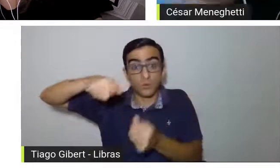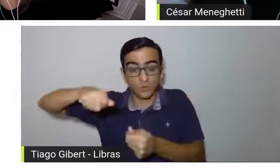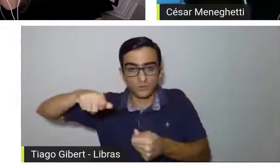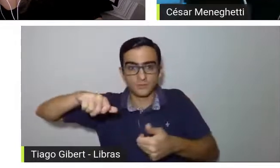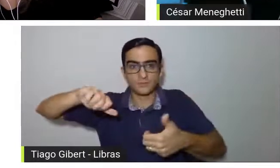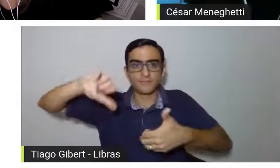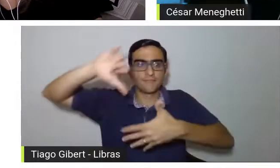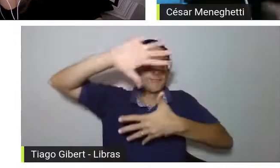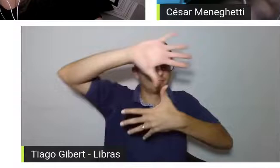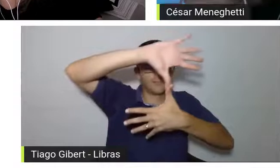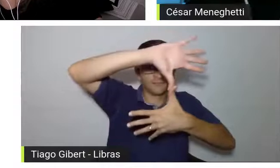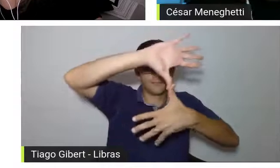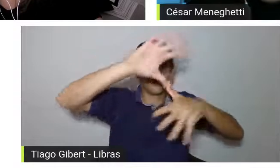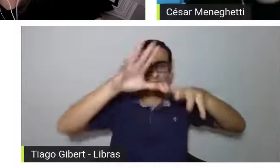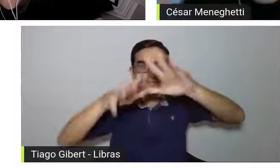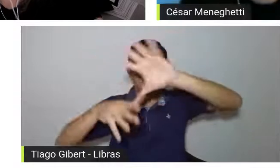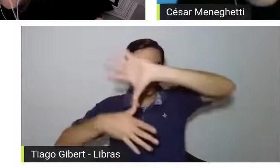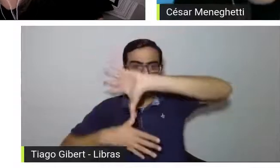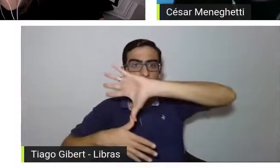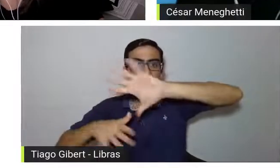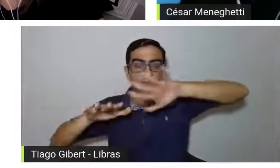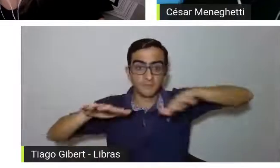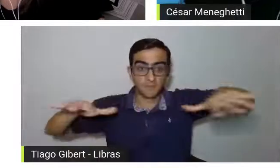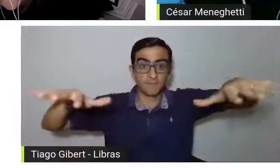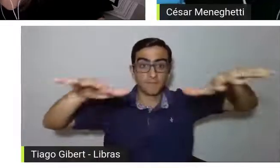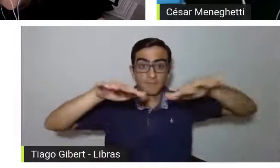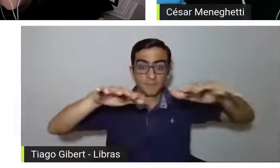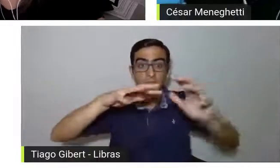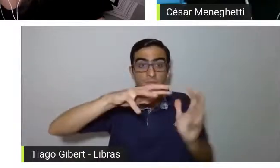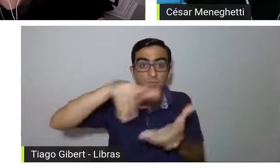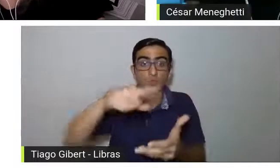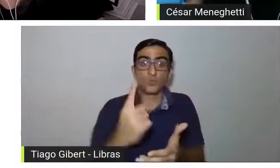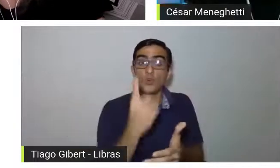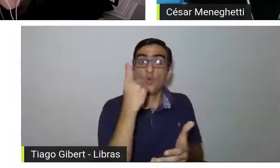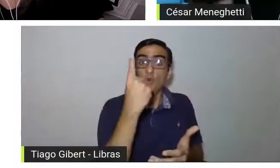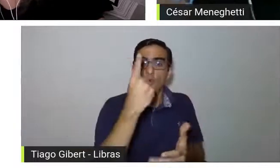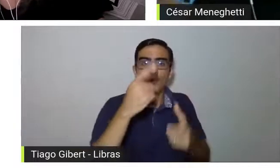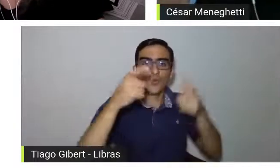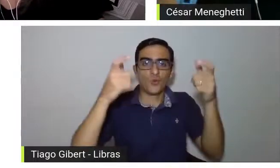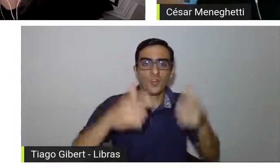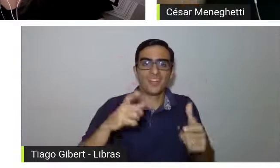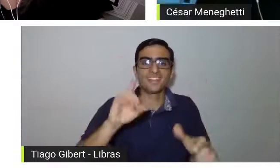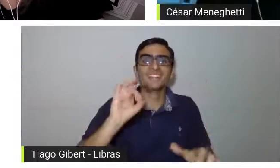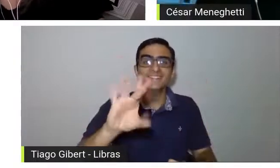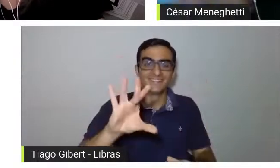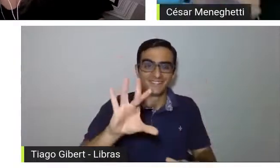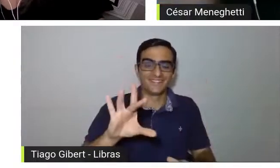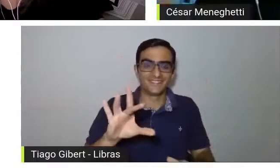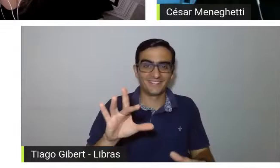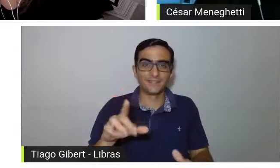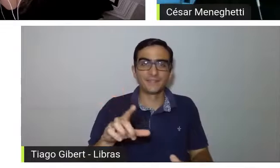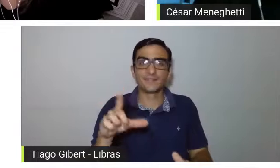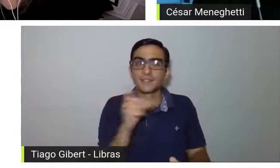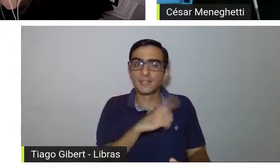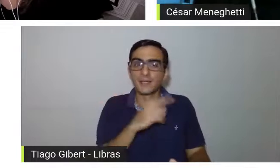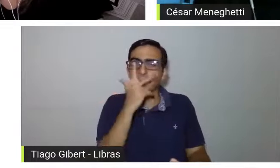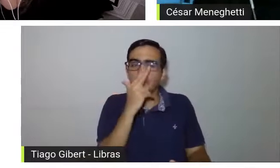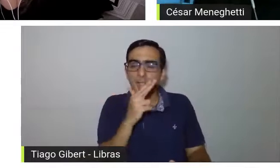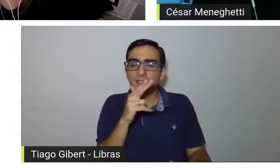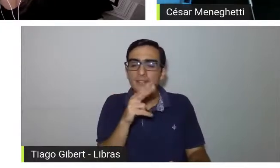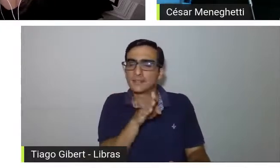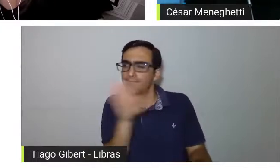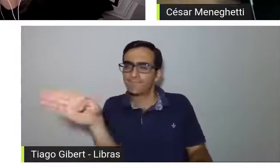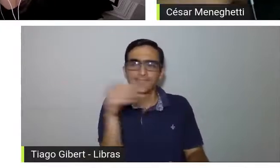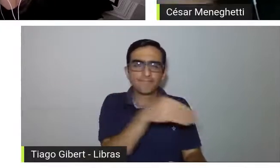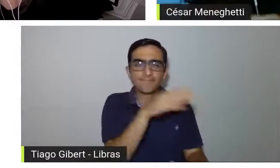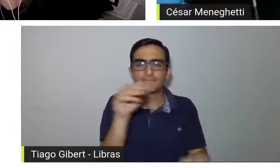num único traveling, num único ambiente. Então, são esses deslocamentos, mas na verdade